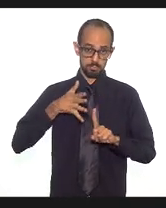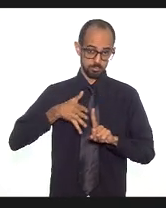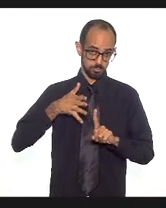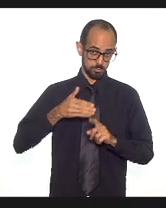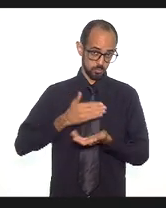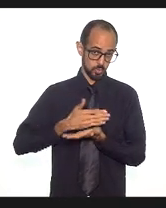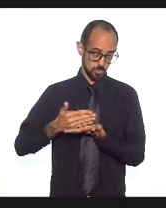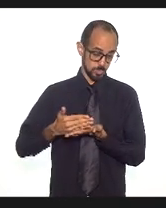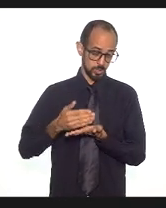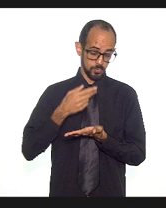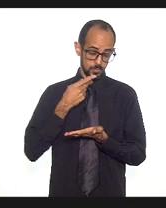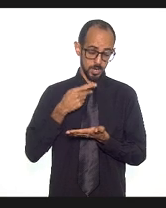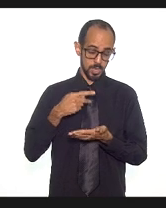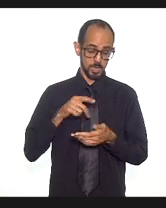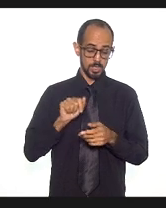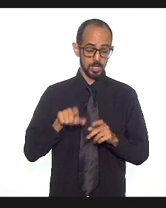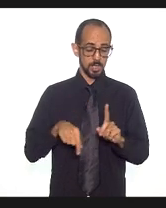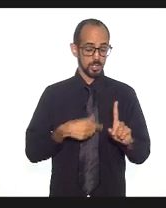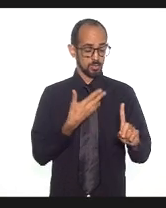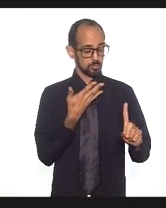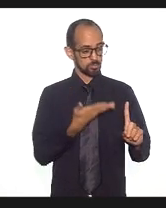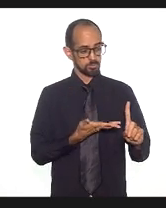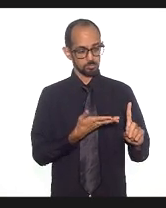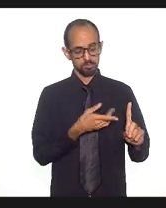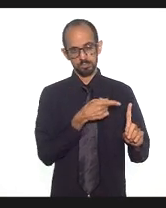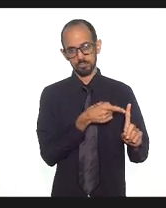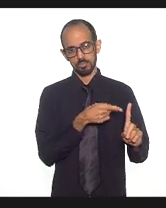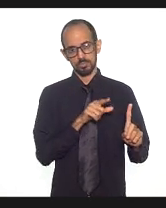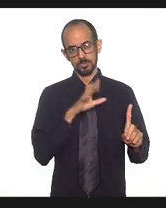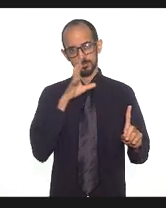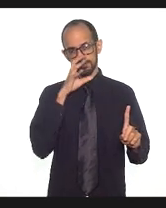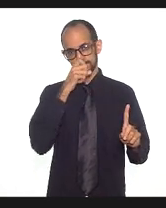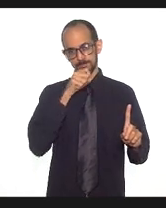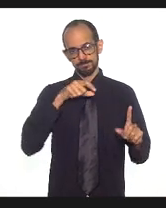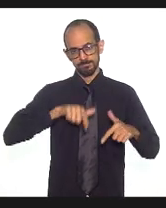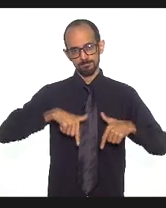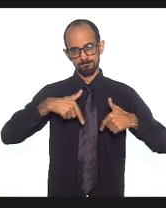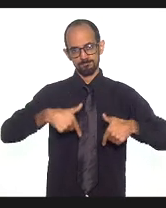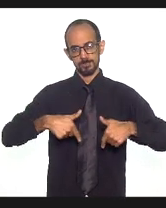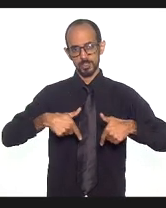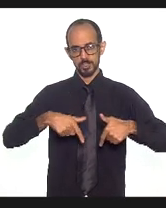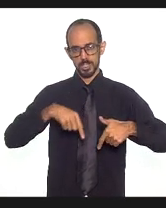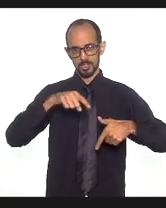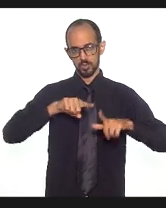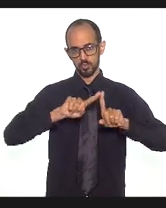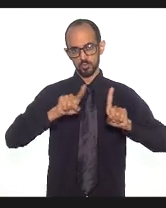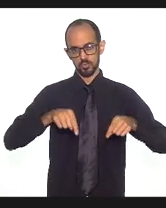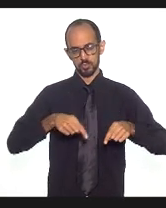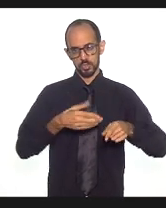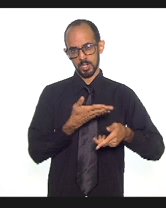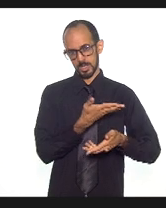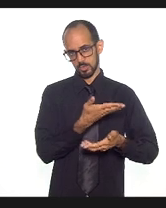inclusive, eu louvei o grau de dedicação e comprometimento deles. Então, nada mais justo do que